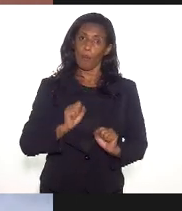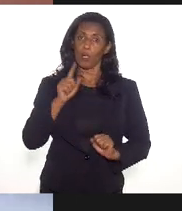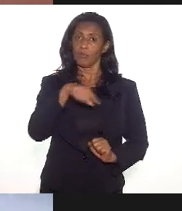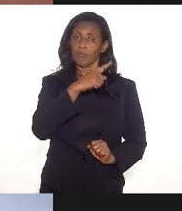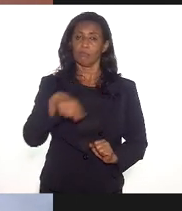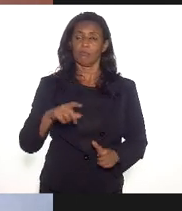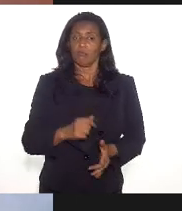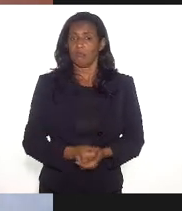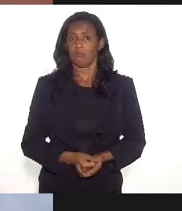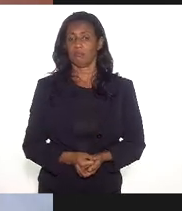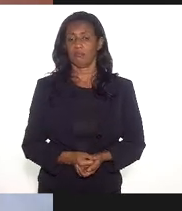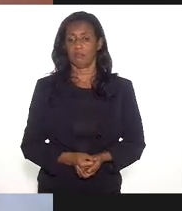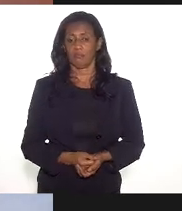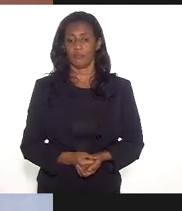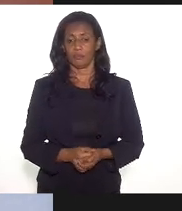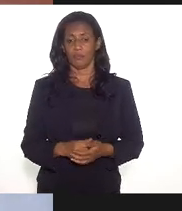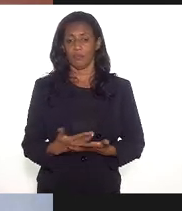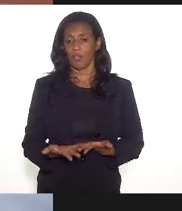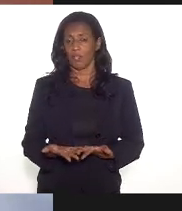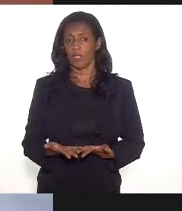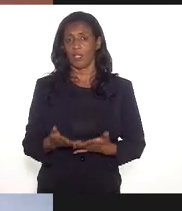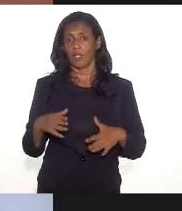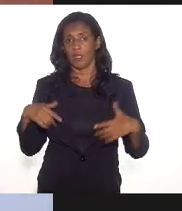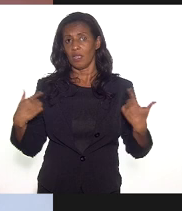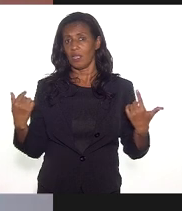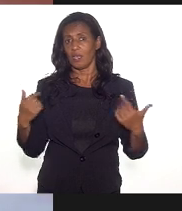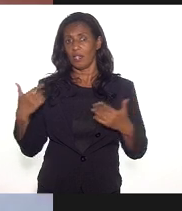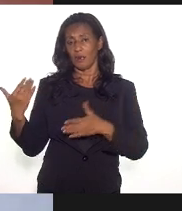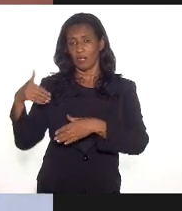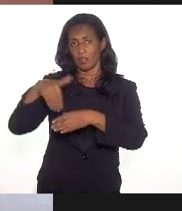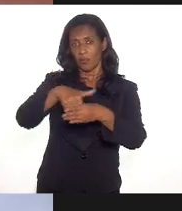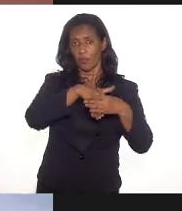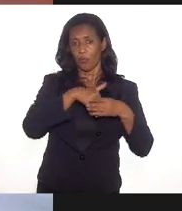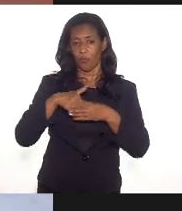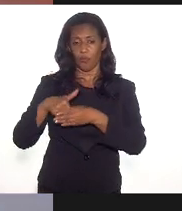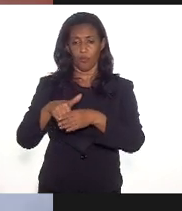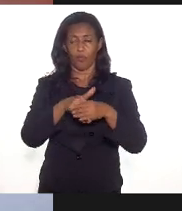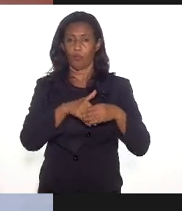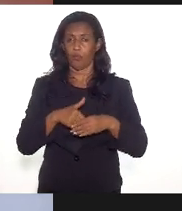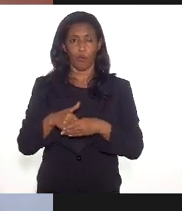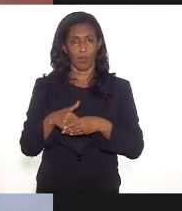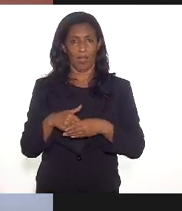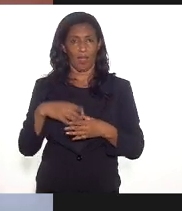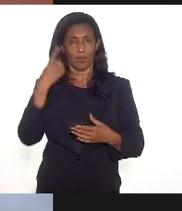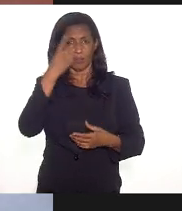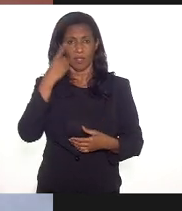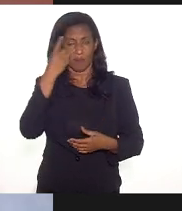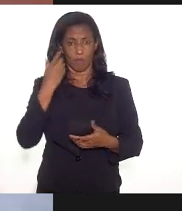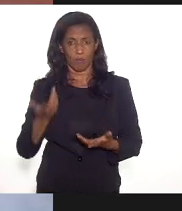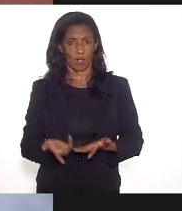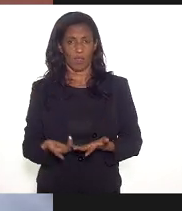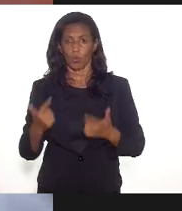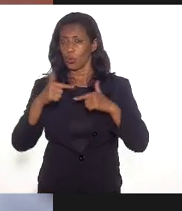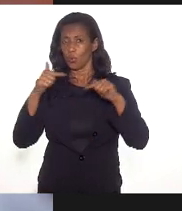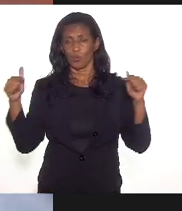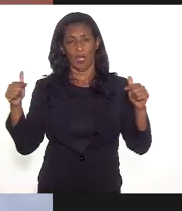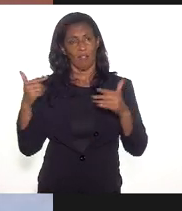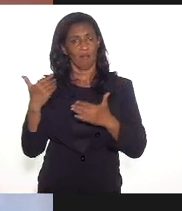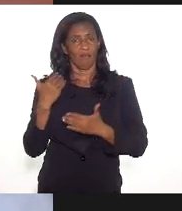gente, ou vários deputados votaram os jabuti, bacalhau, sei lá mais o que, dentro da lei, que não tem nada a